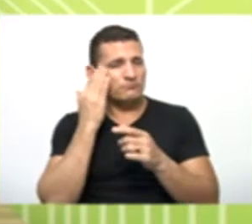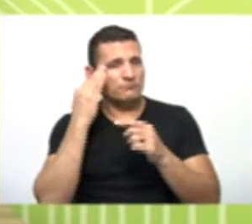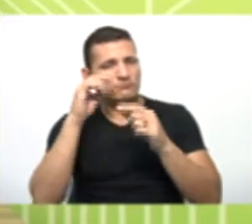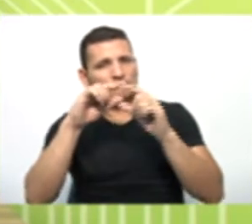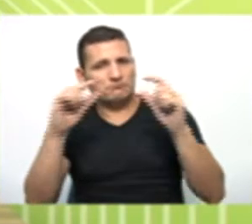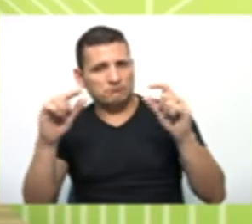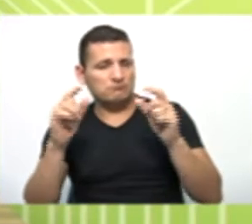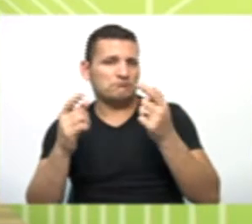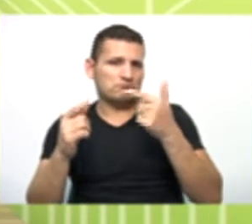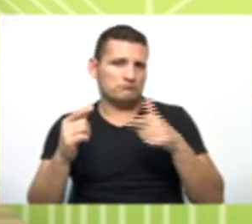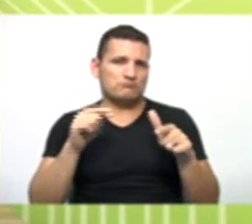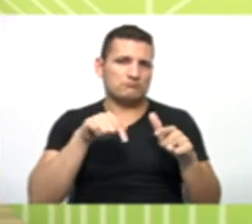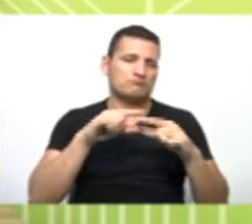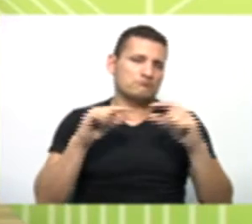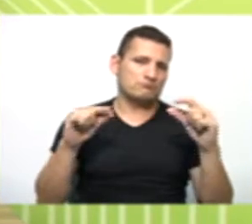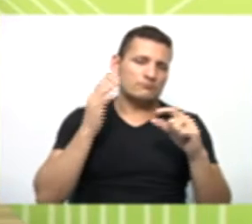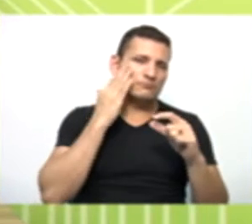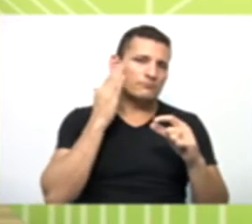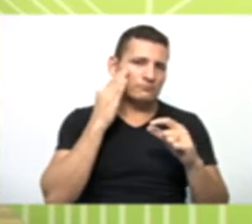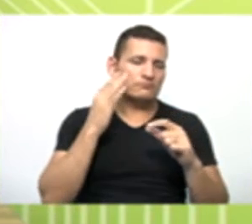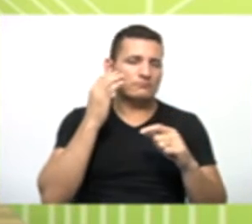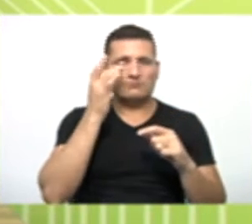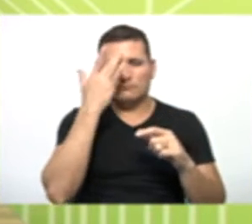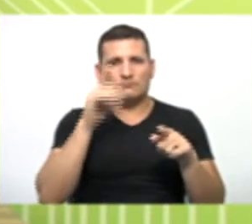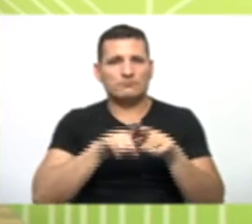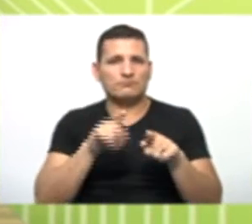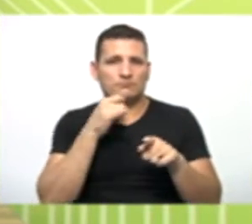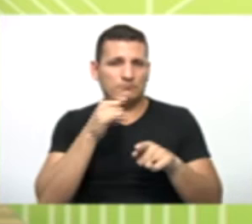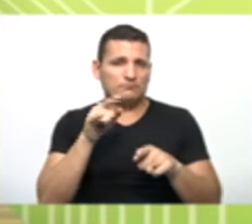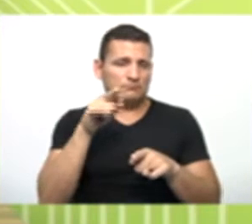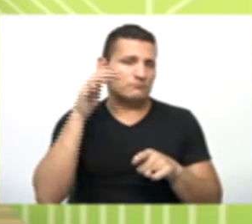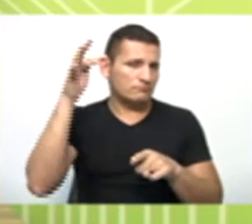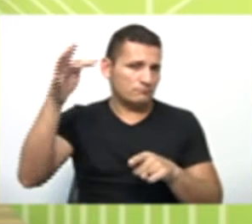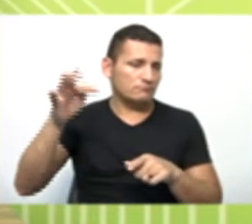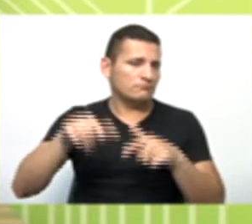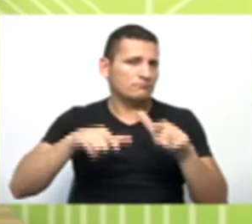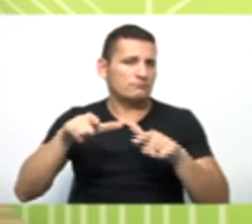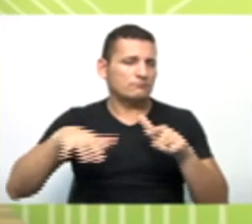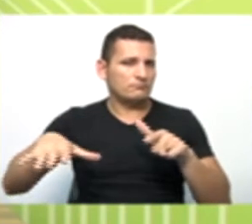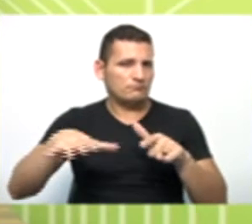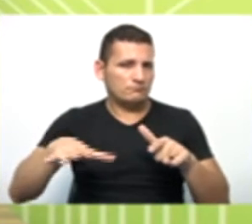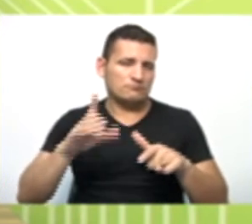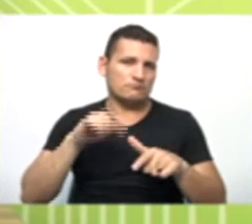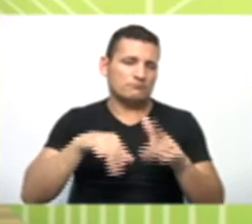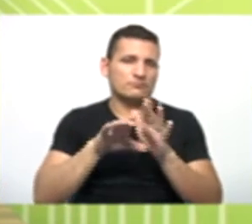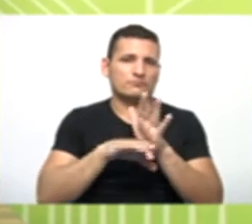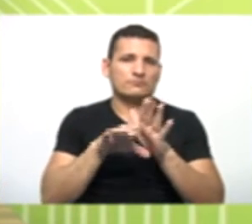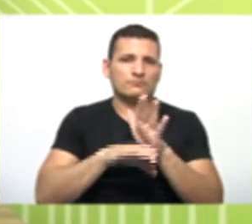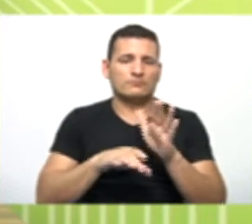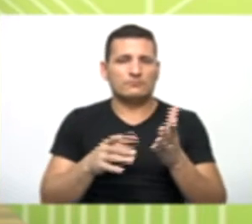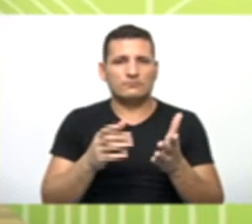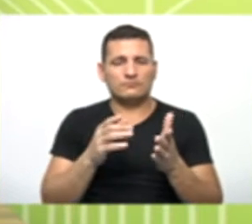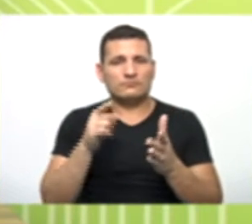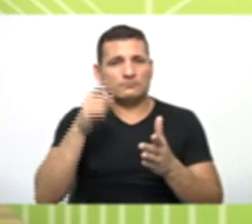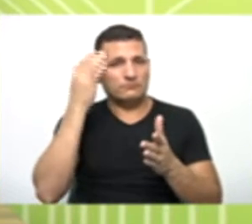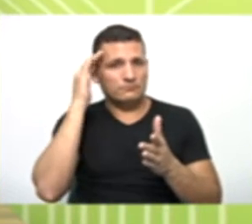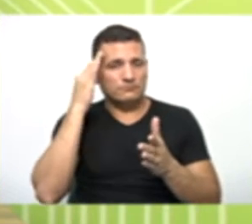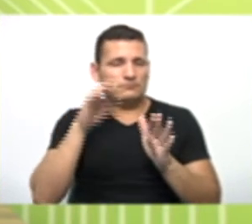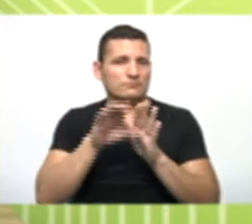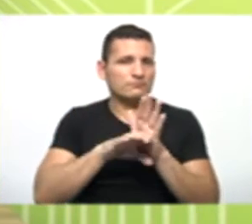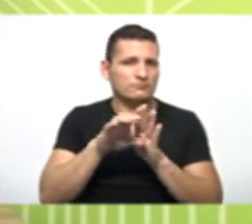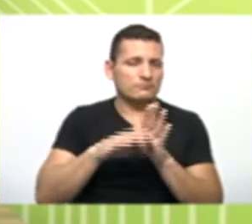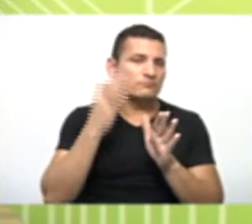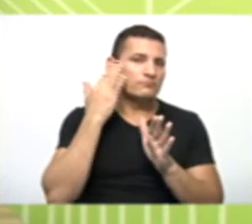outro tranquilamente quando você estiver no mercado de trabalho. É basicamente a ideia, o conceito. Entendendo o conceito,